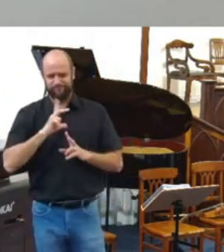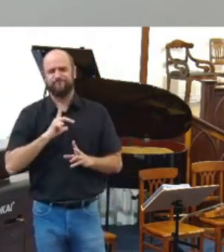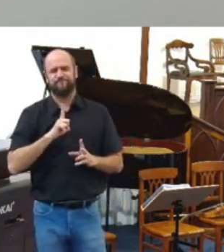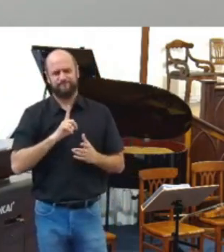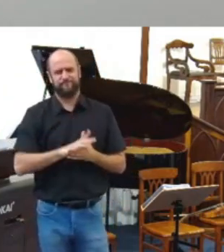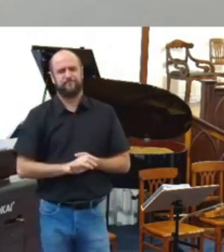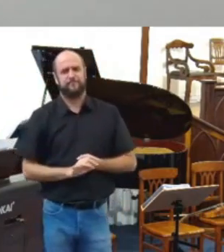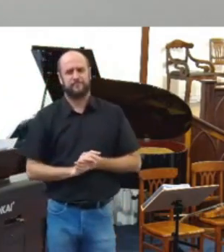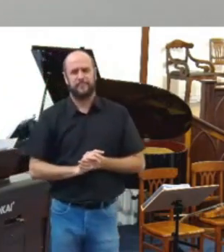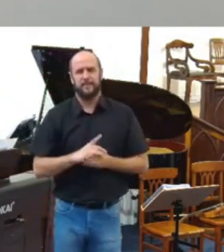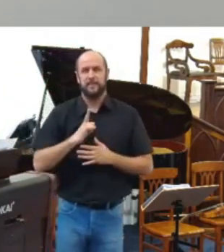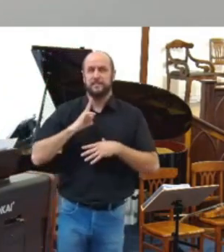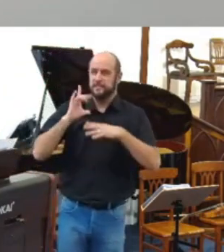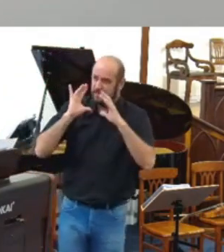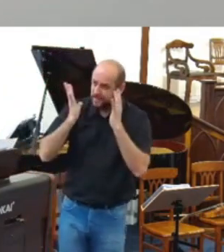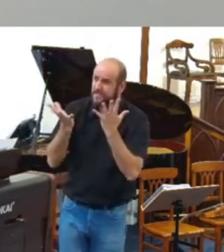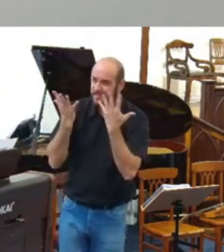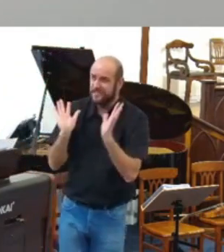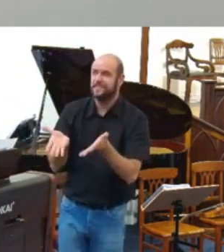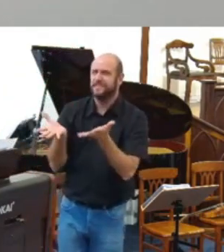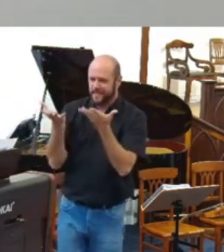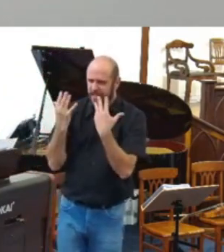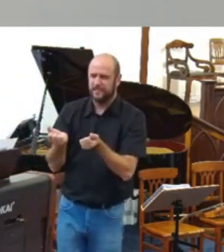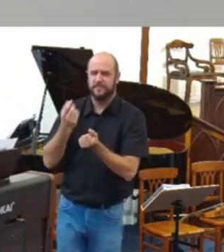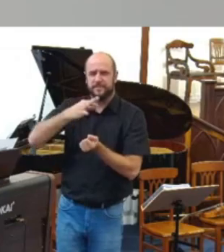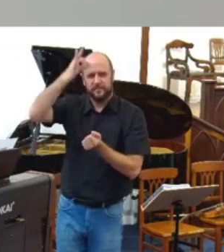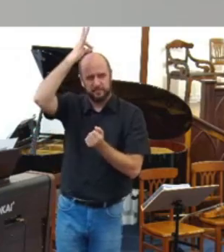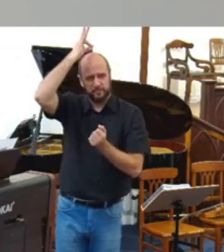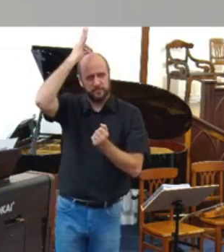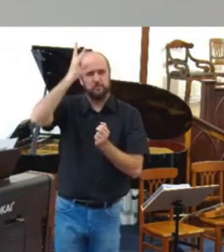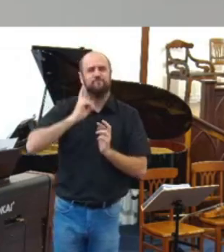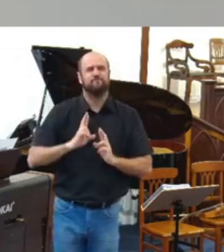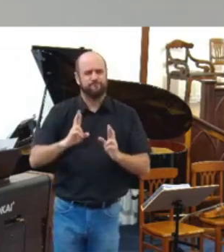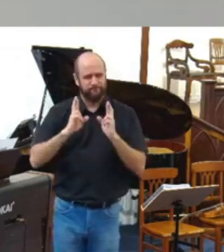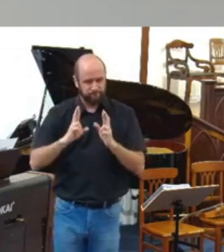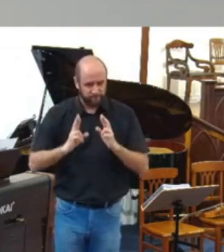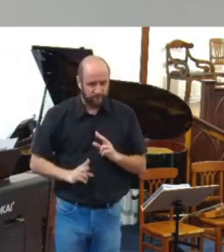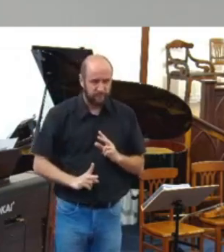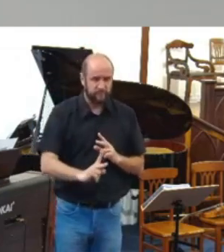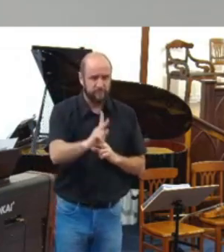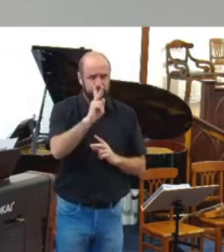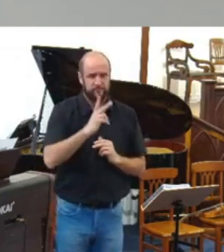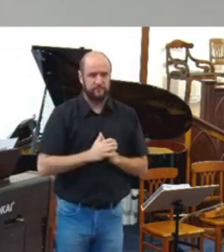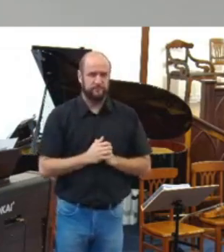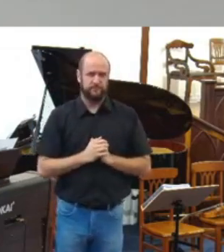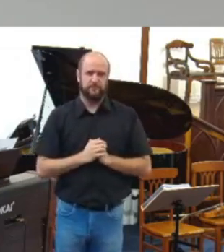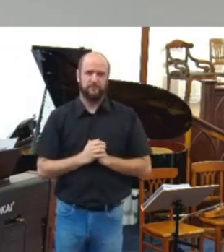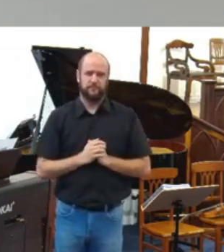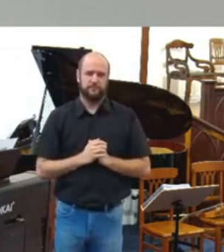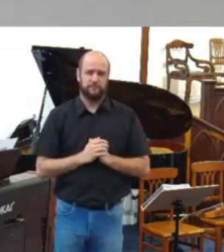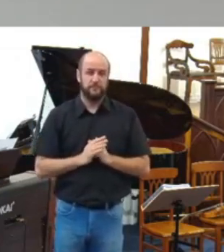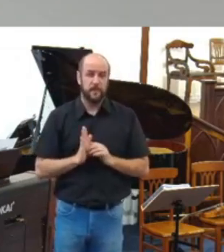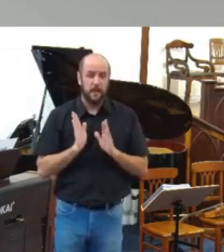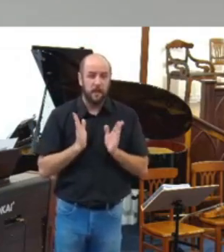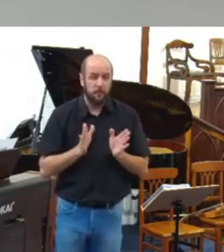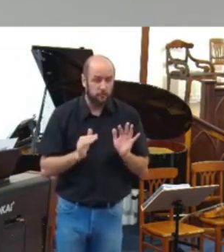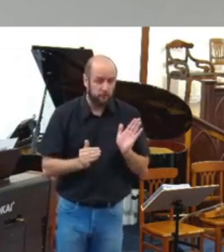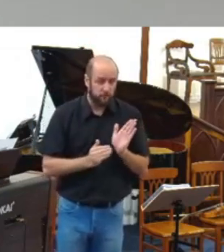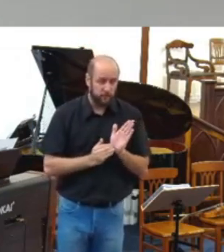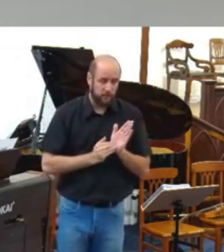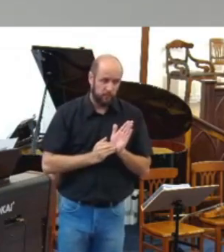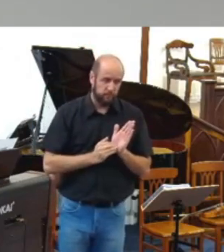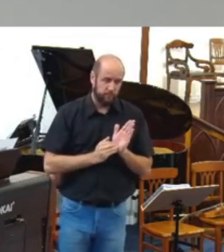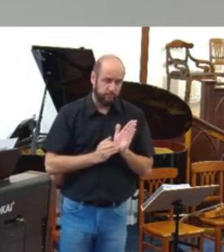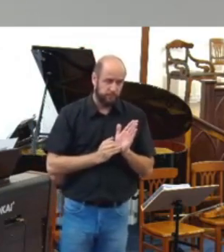Quem recebeu o Espírito tem esperança. Por isso a ressurreição é o fundamento da esperança. Quero concluir, meus